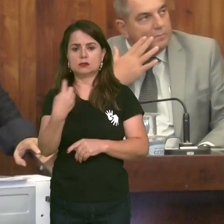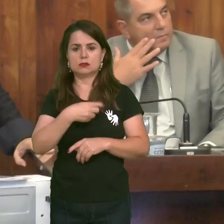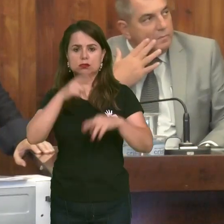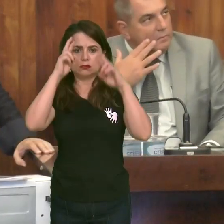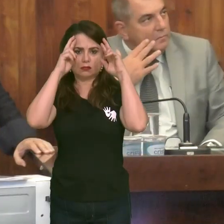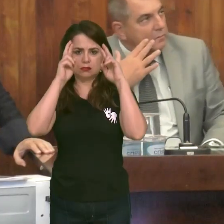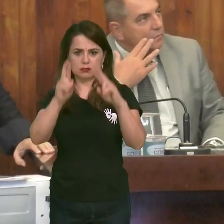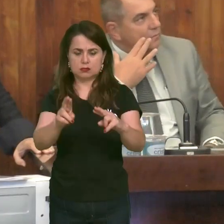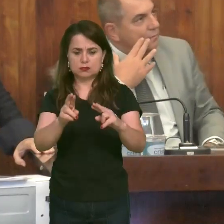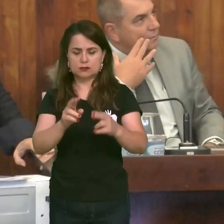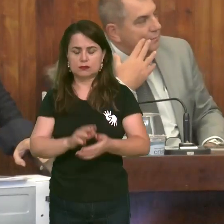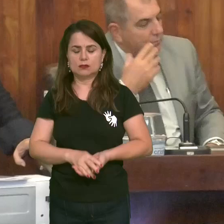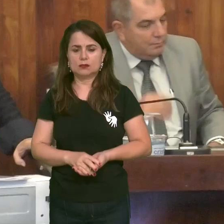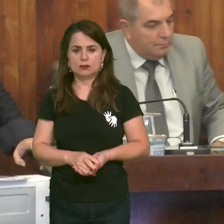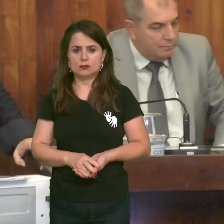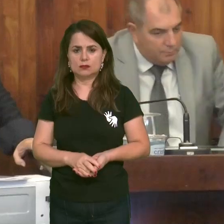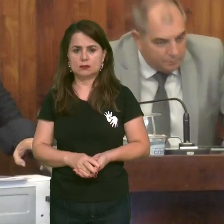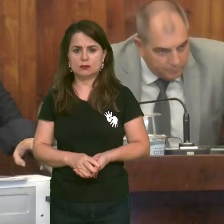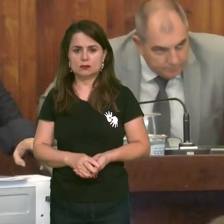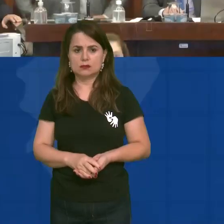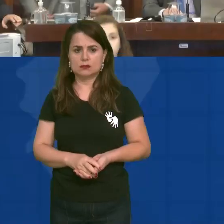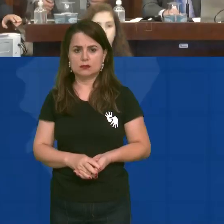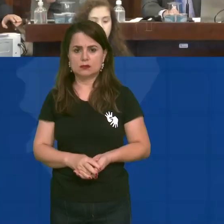requerimentos de pesar que foram lidos